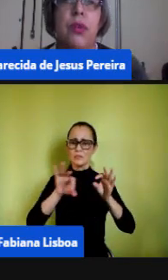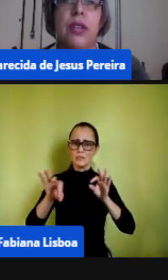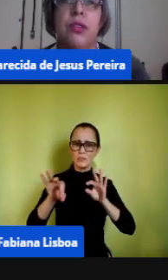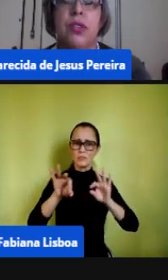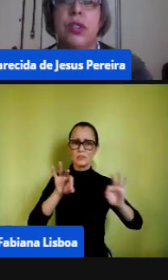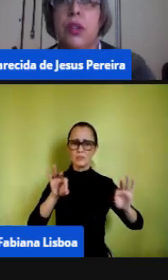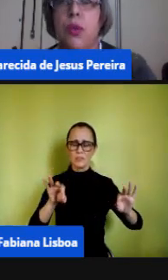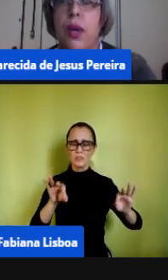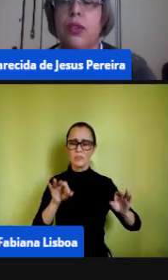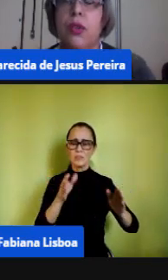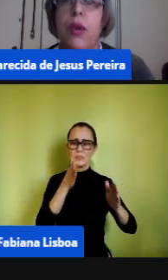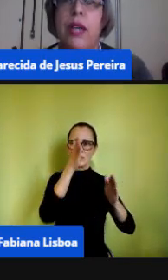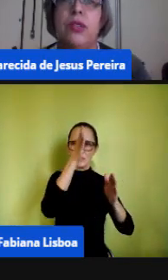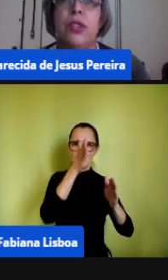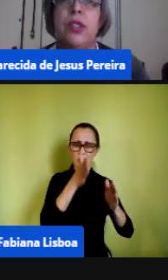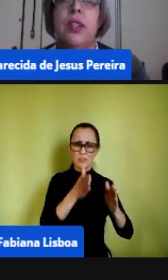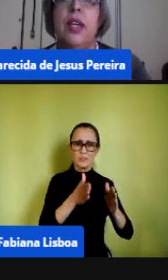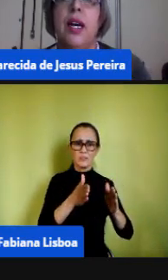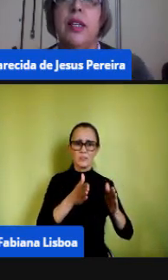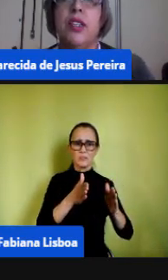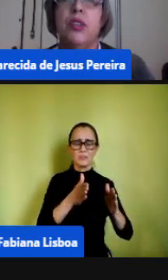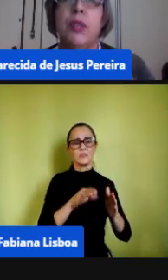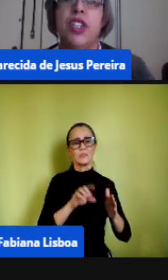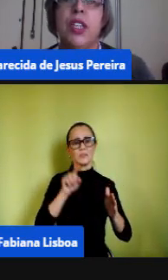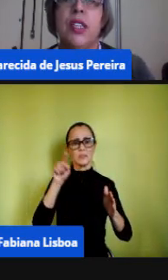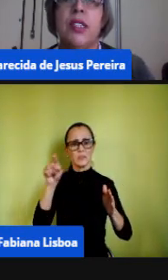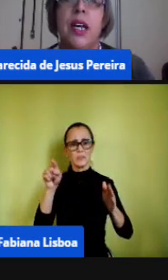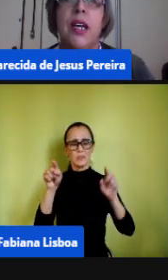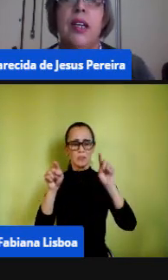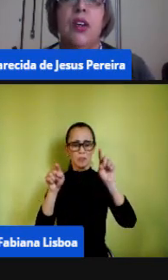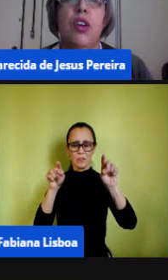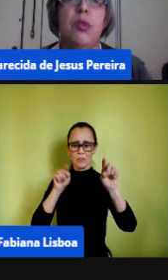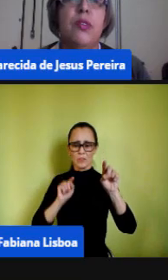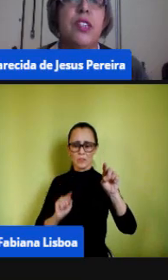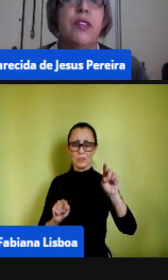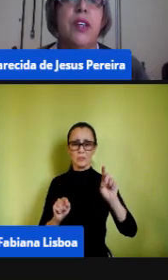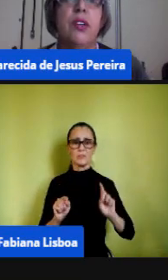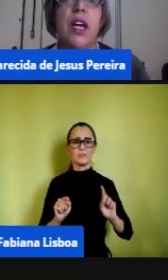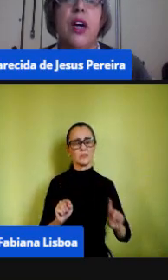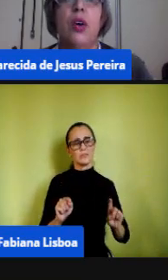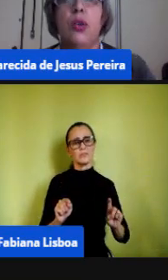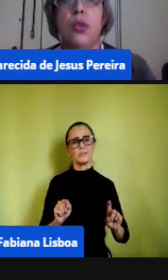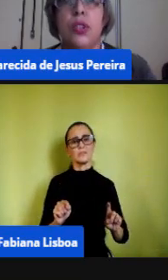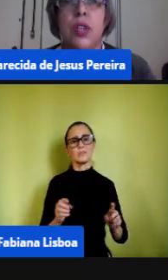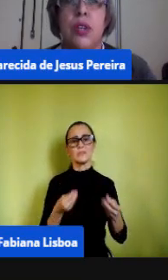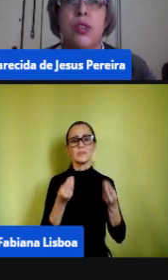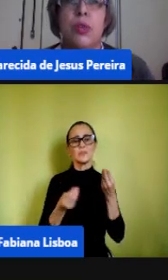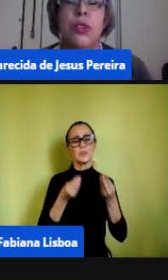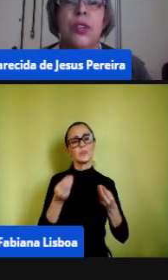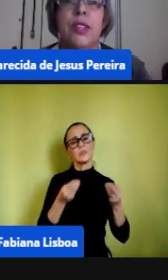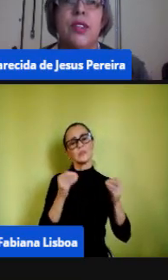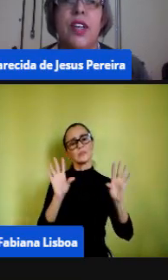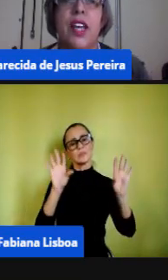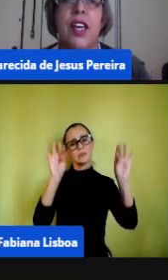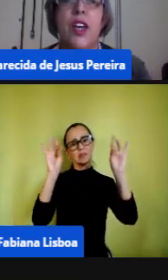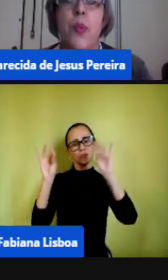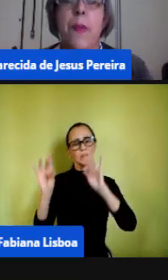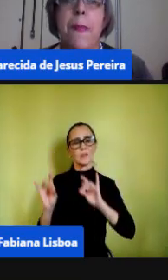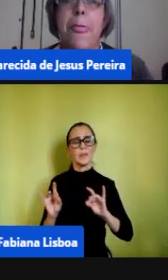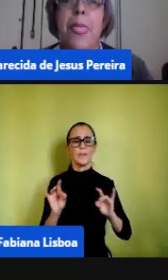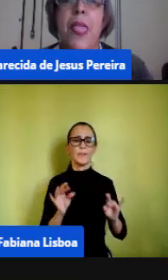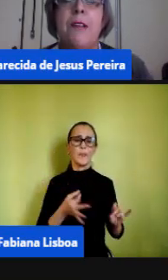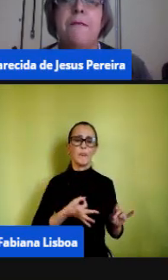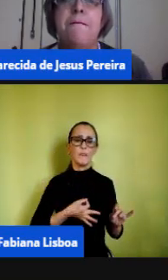ficou 4 quadros. É isso para agilizar como você vai colar ou costurar os botões, ok?